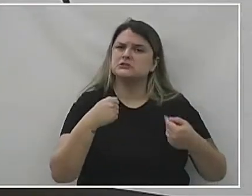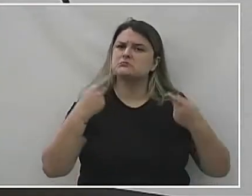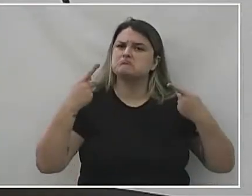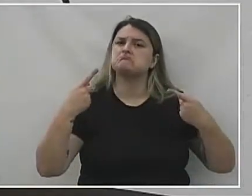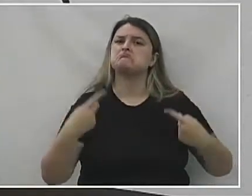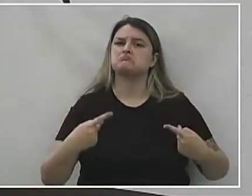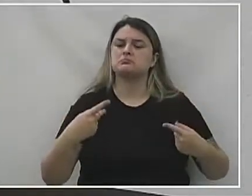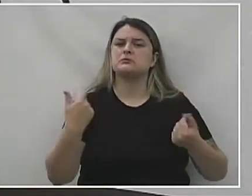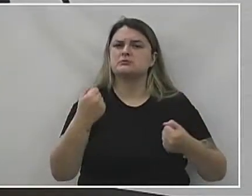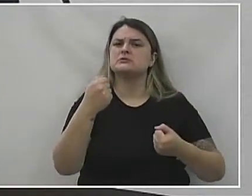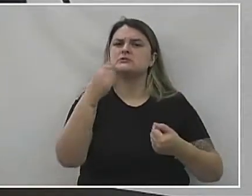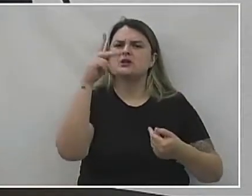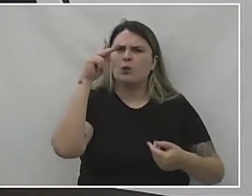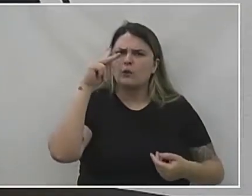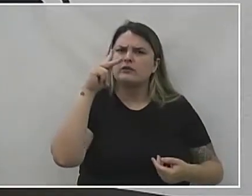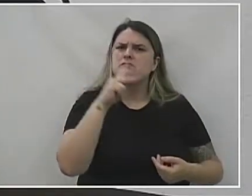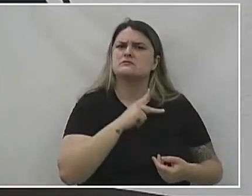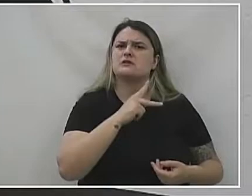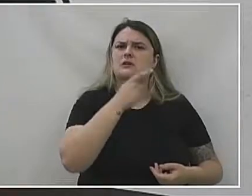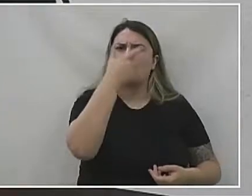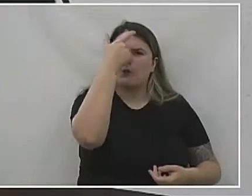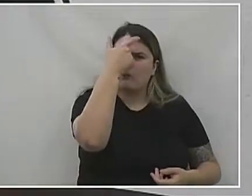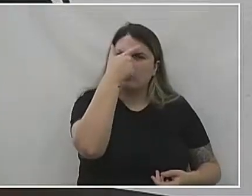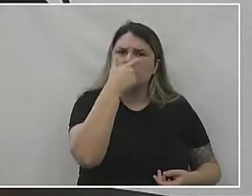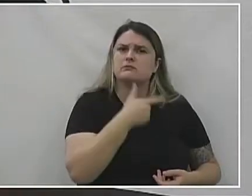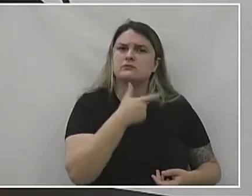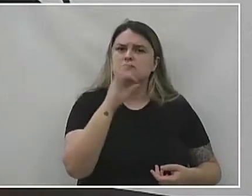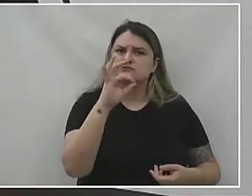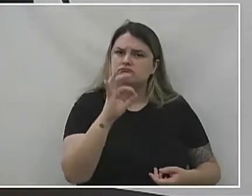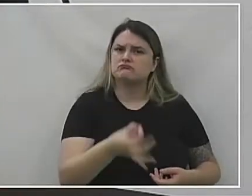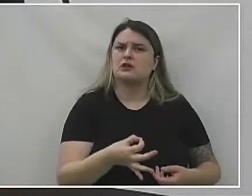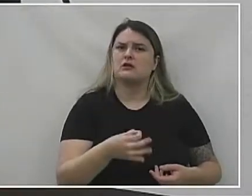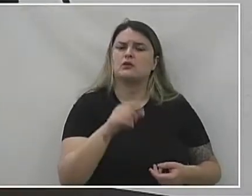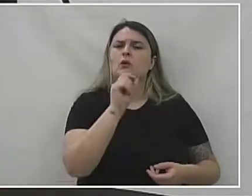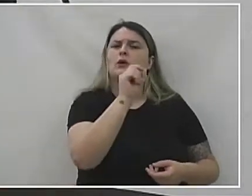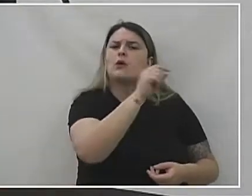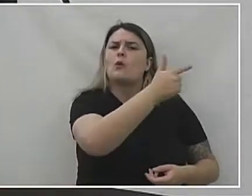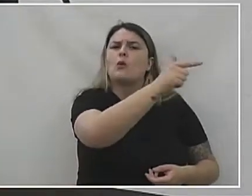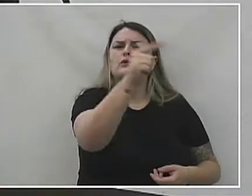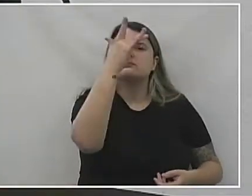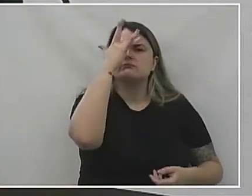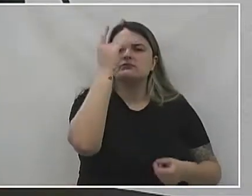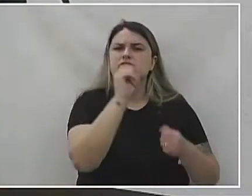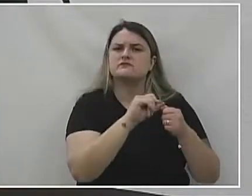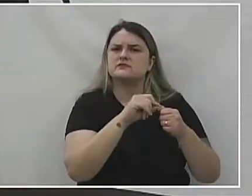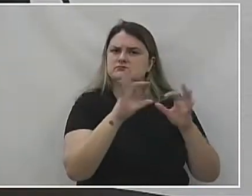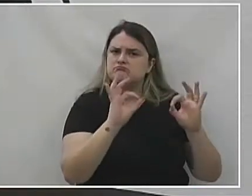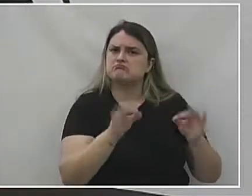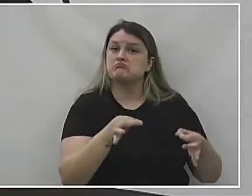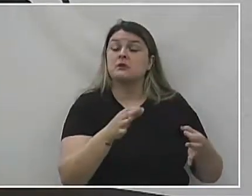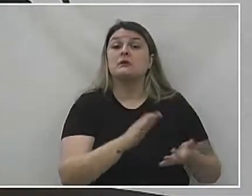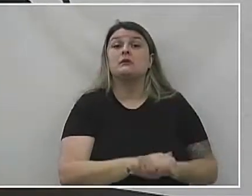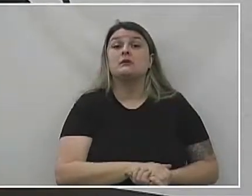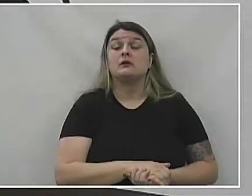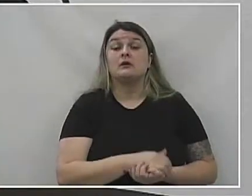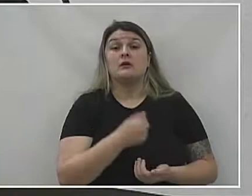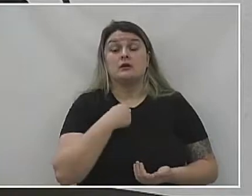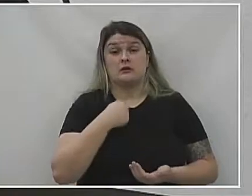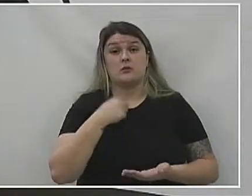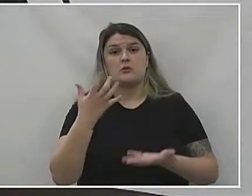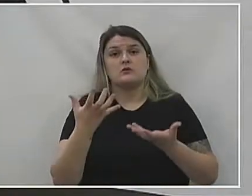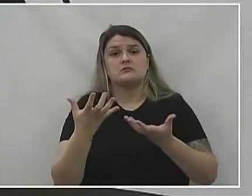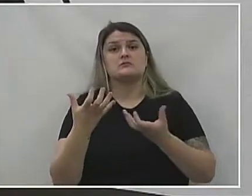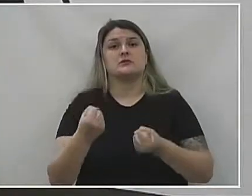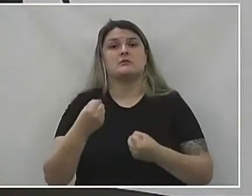do ser humano tem que ser reconhecer as atitudes é um rosas das outras pessoas e eu quando